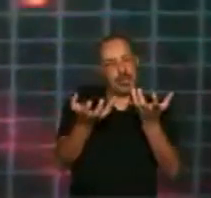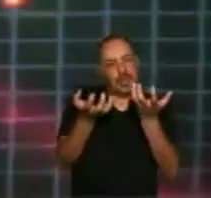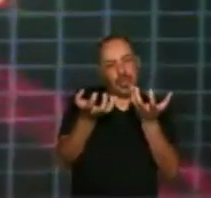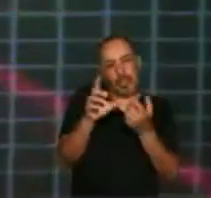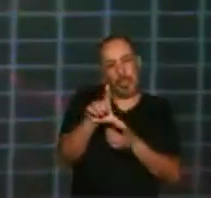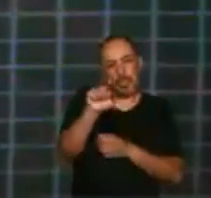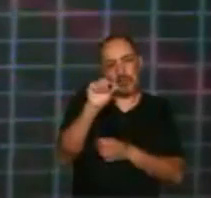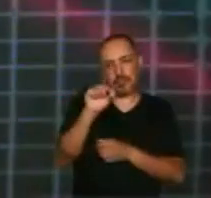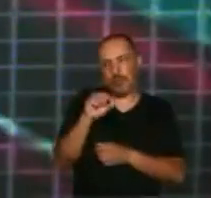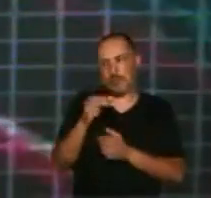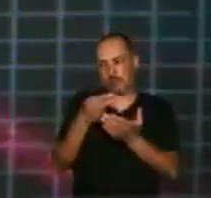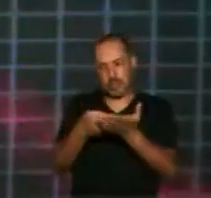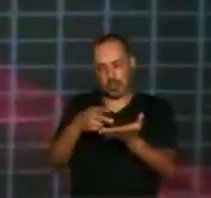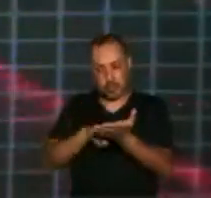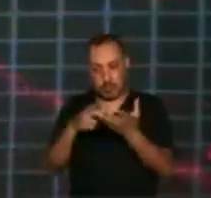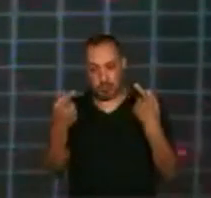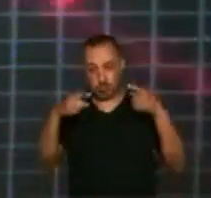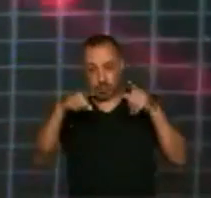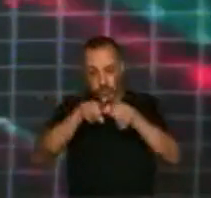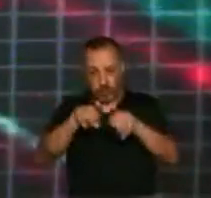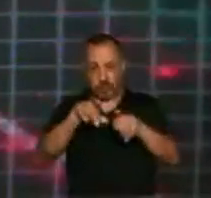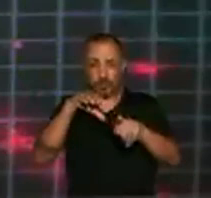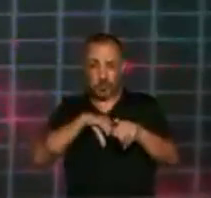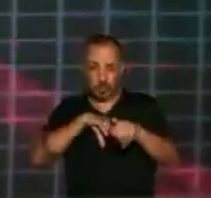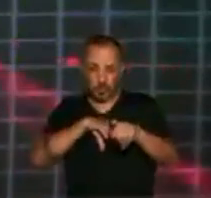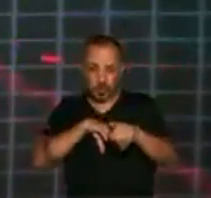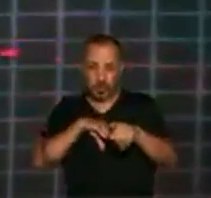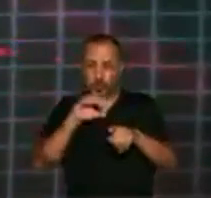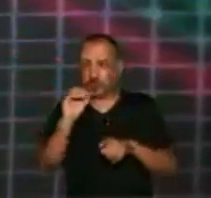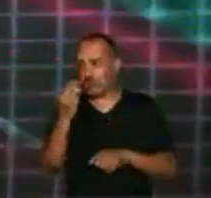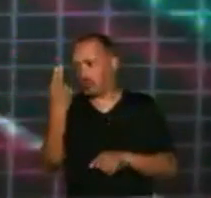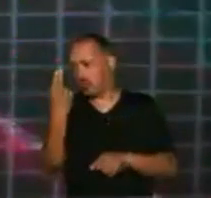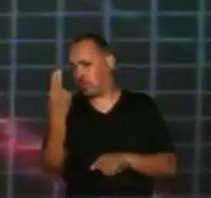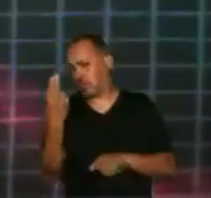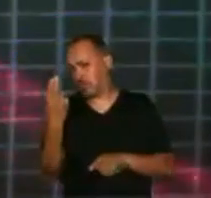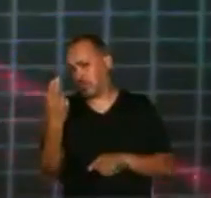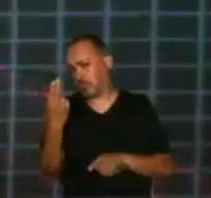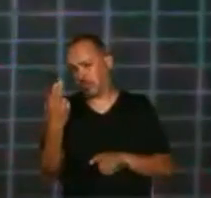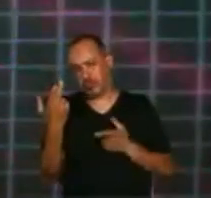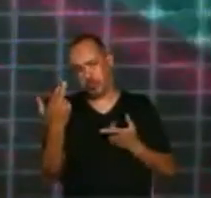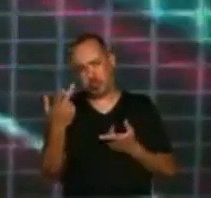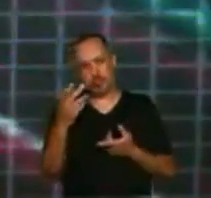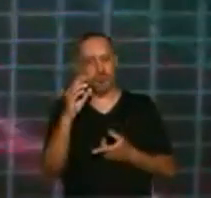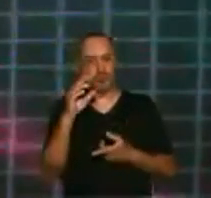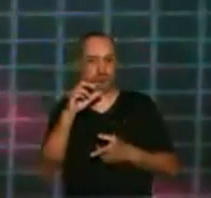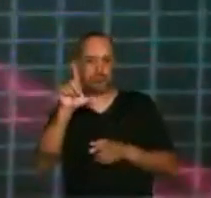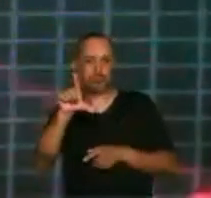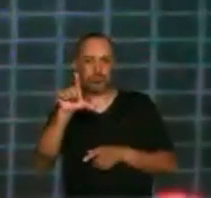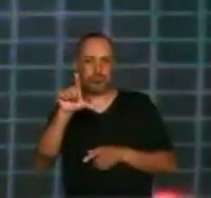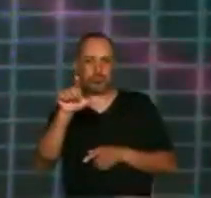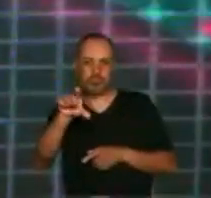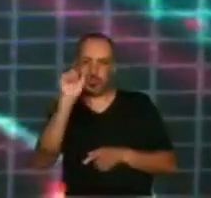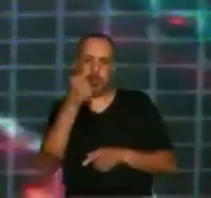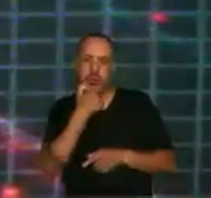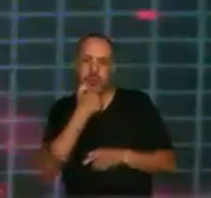ver a tradução simultânea em português, você anota ali português. Se você quiser ouvir em inglês, você tem a opção de ouvir,